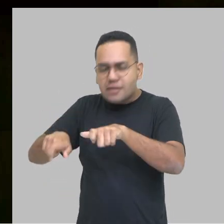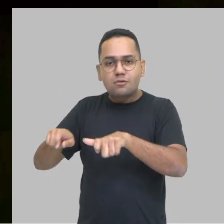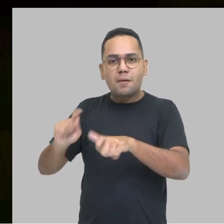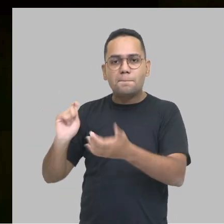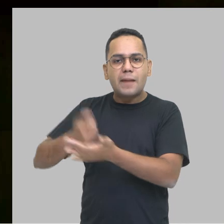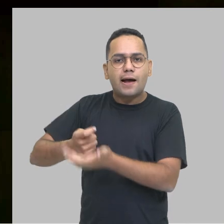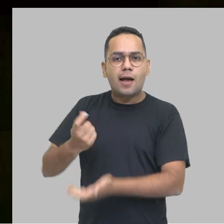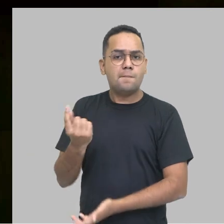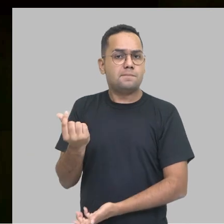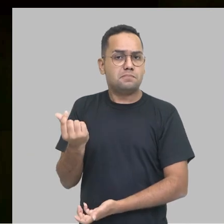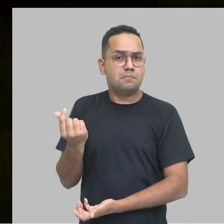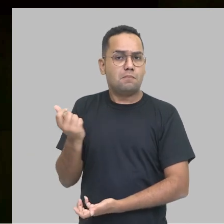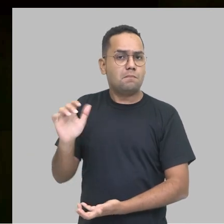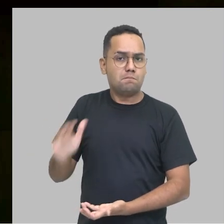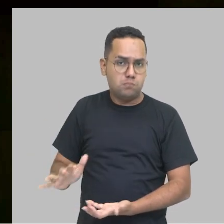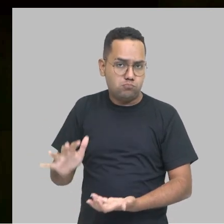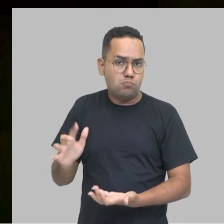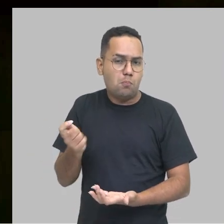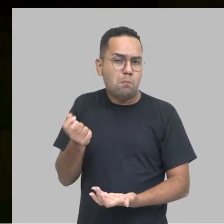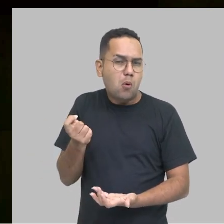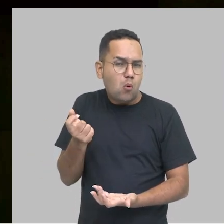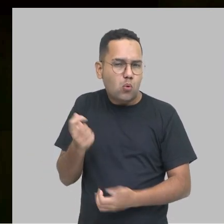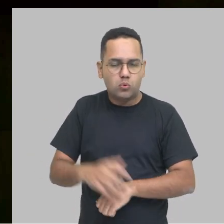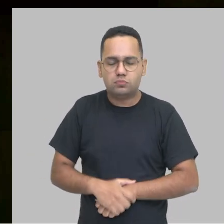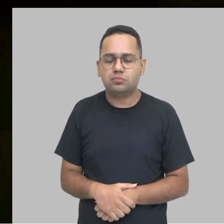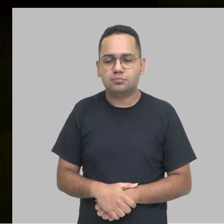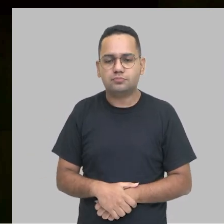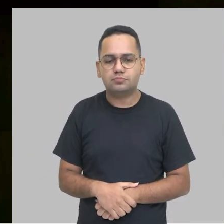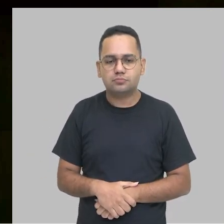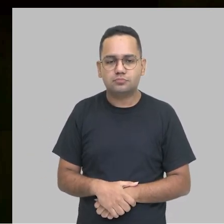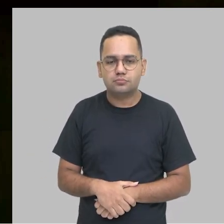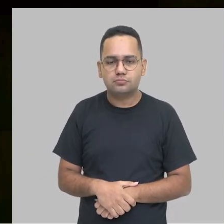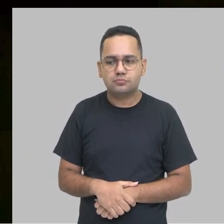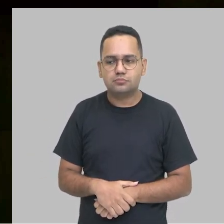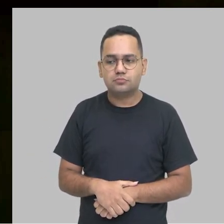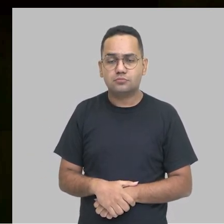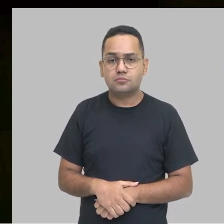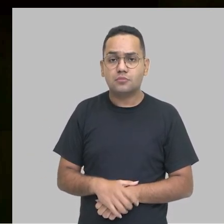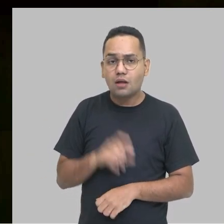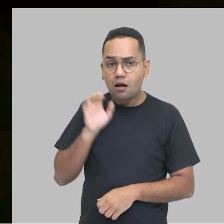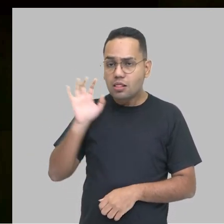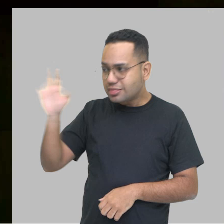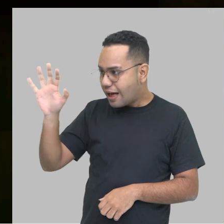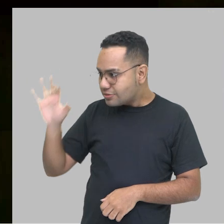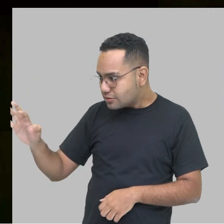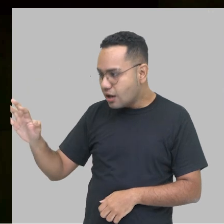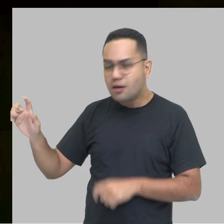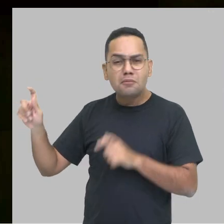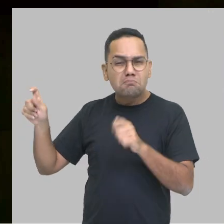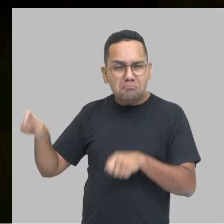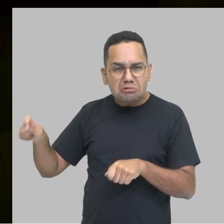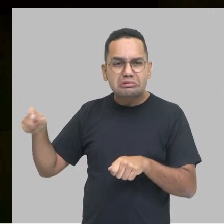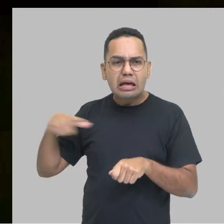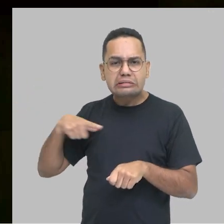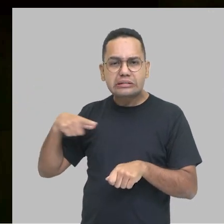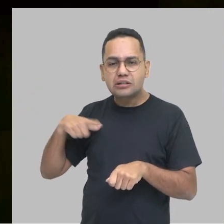e na África e na Ásia eu posso encontrar. Eu quero mão de obra barata e na África também